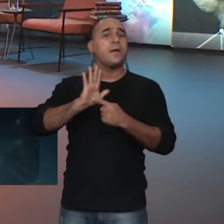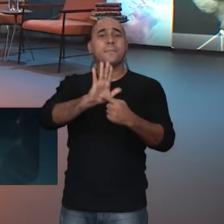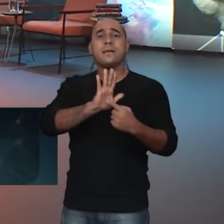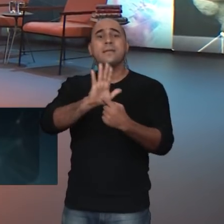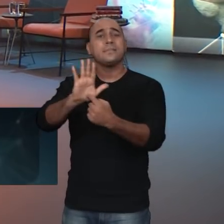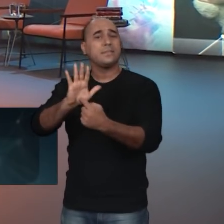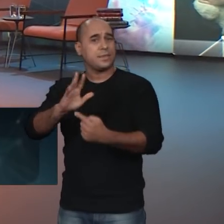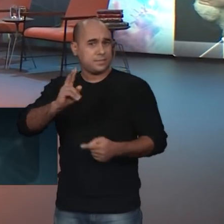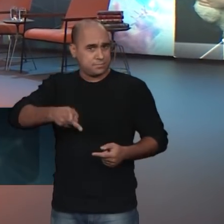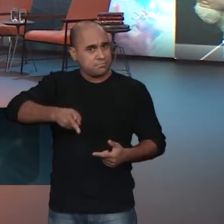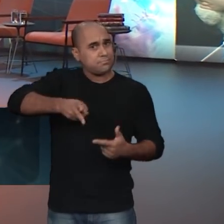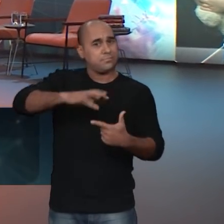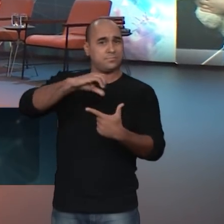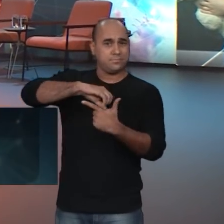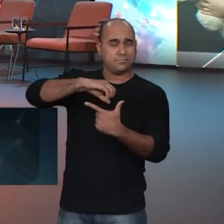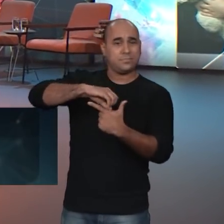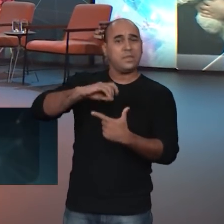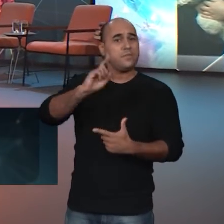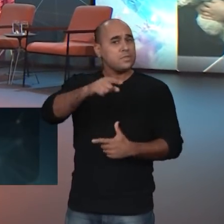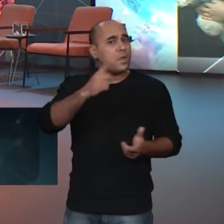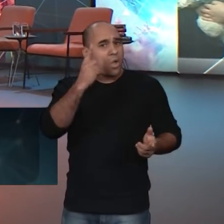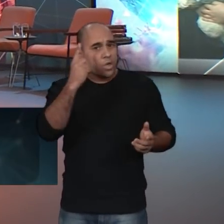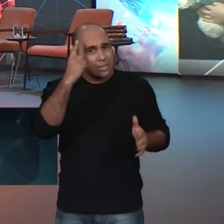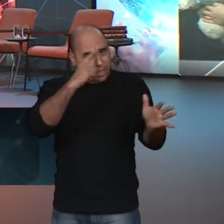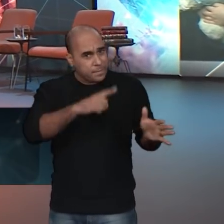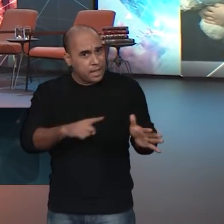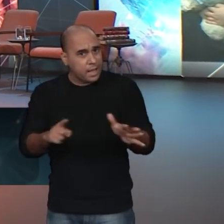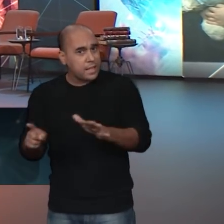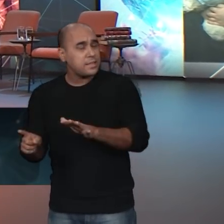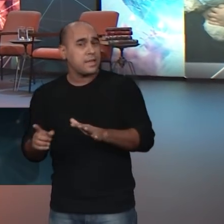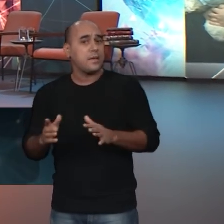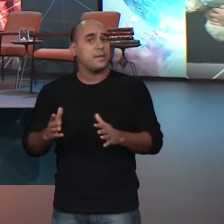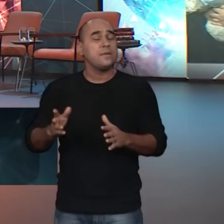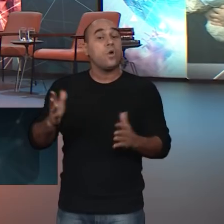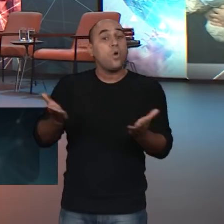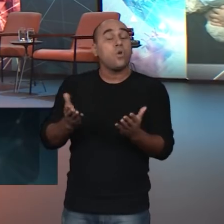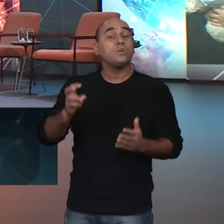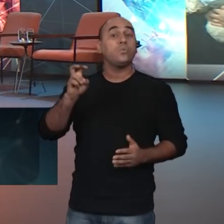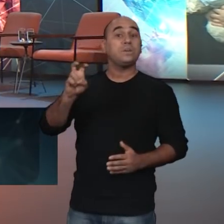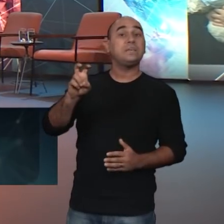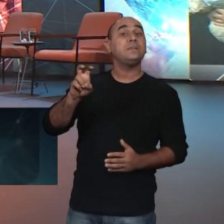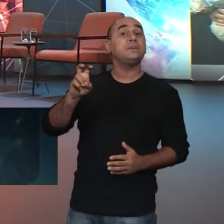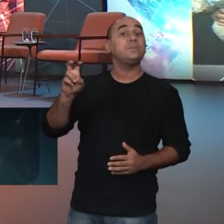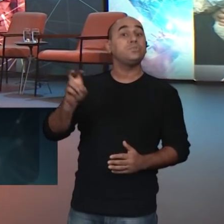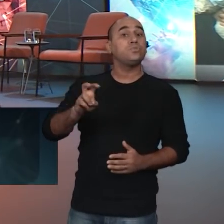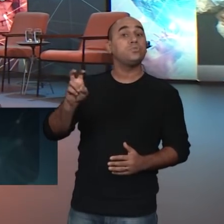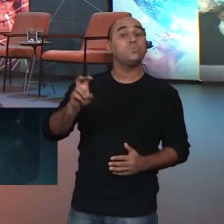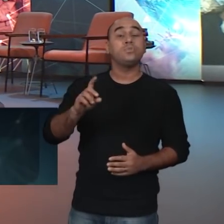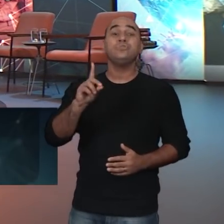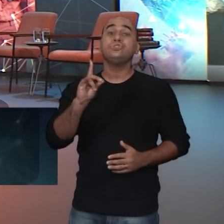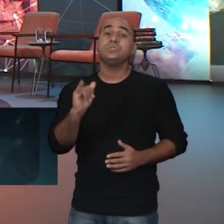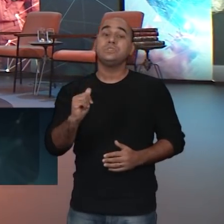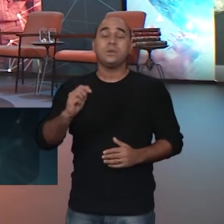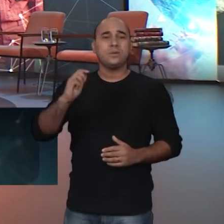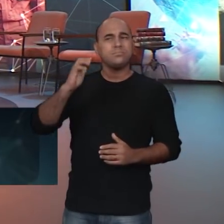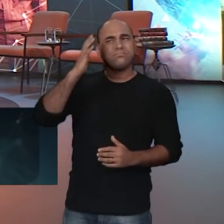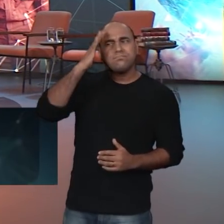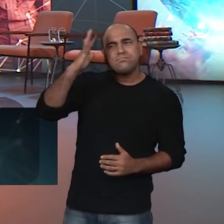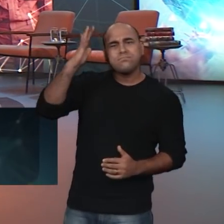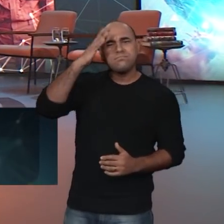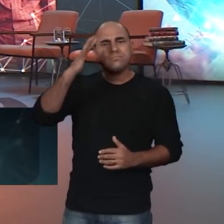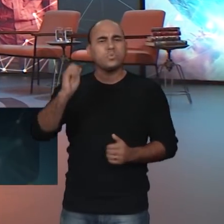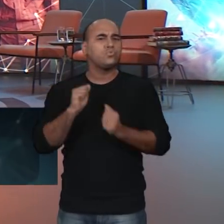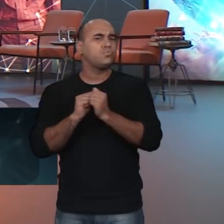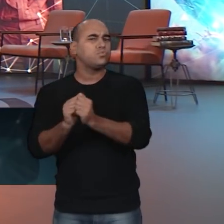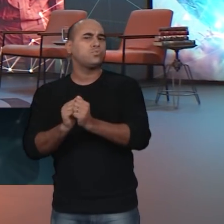essa semana inteira, tá vendo que hoje é o quinto dia, vai ser o quinto dia de reflexões com o Rodrigo, não é, Flávia?